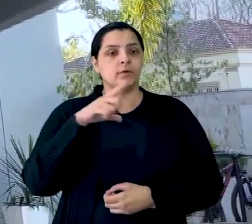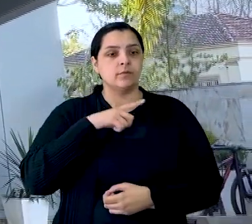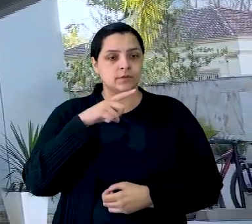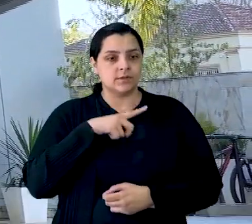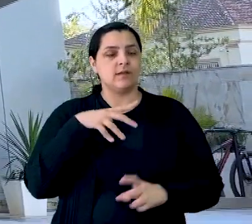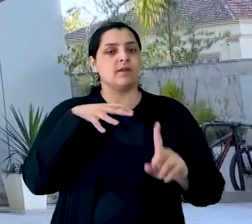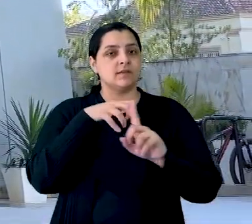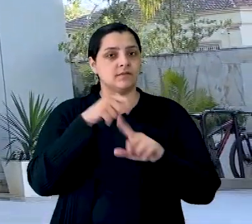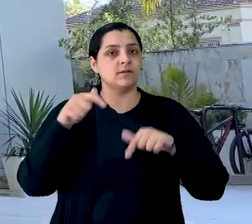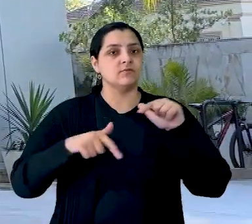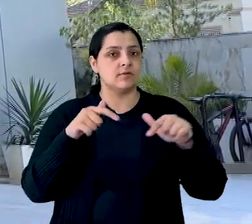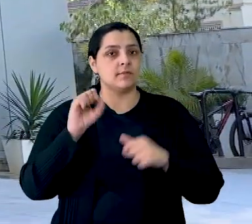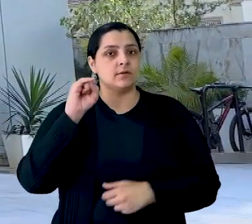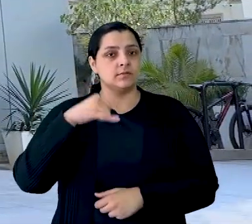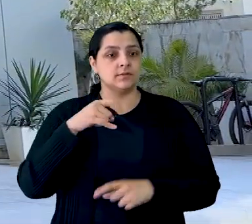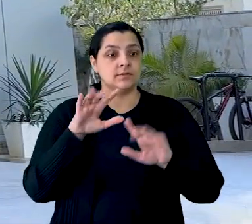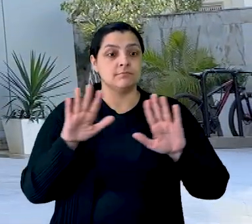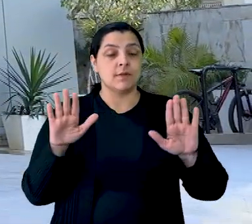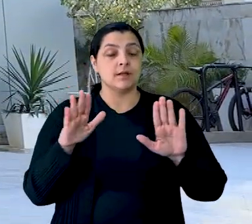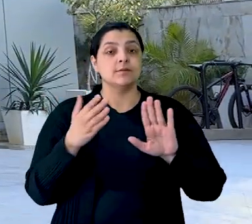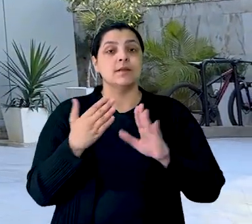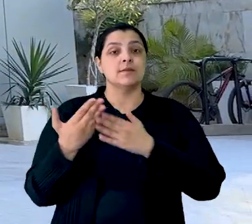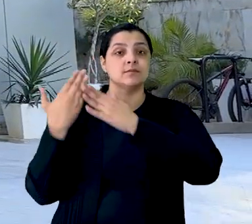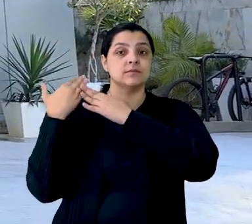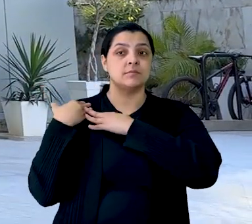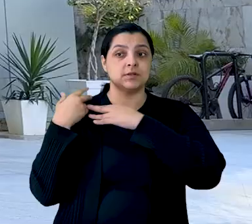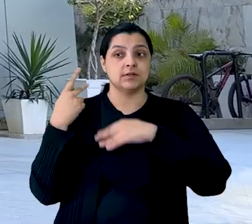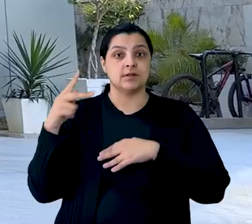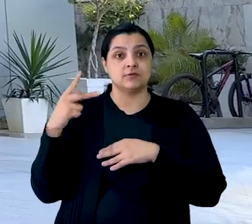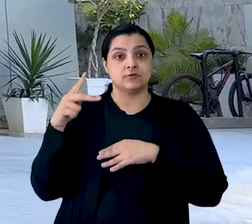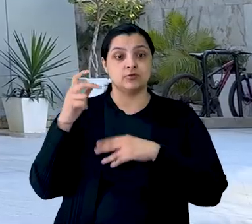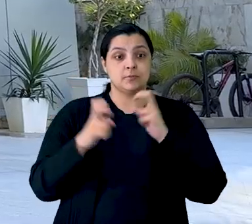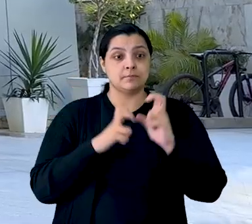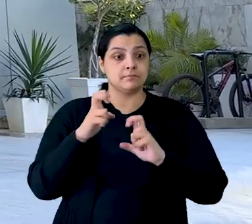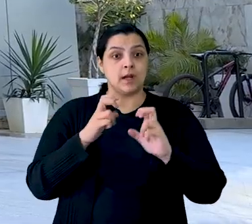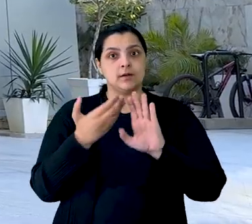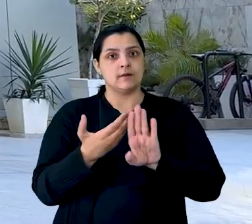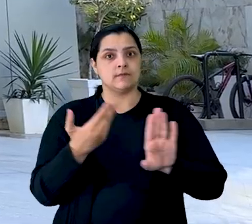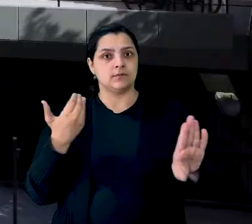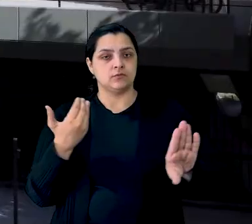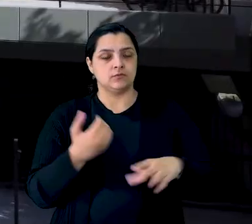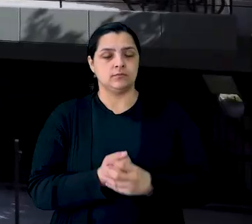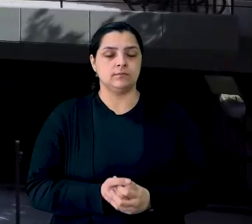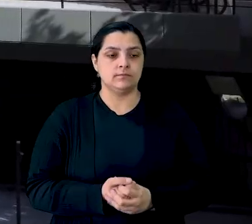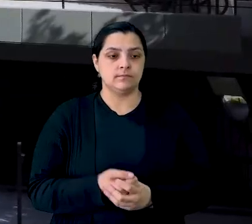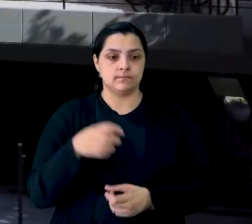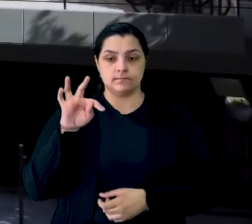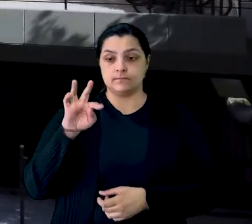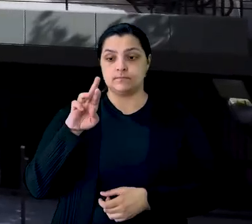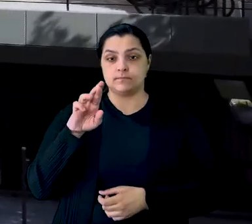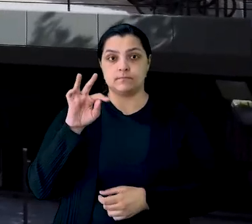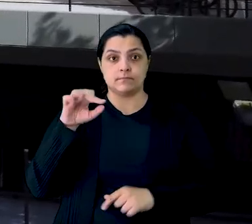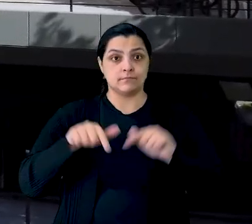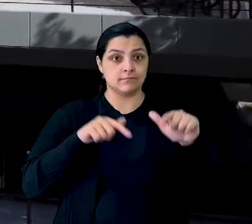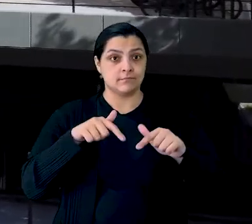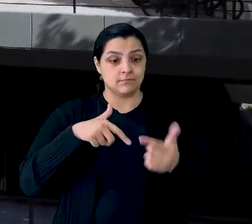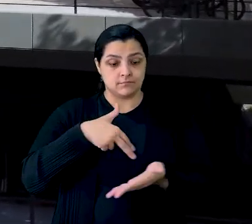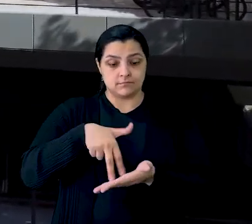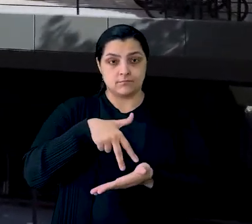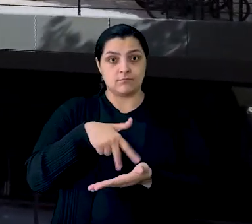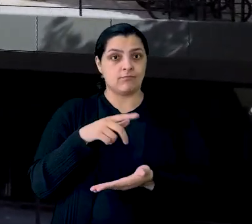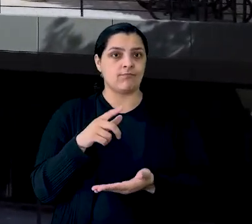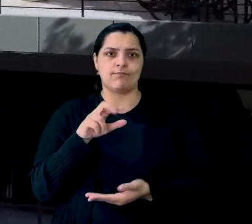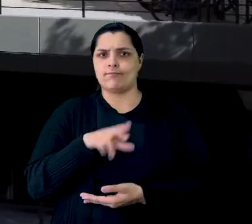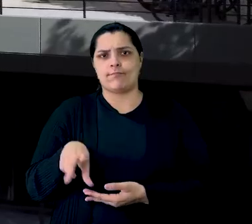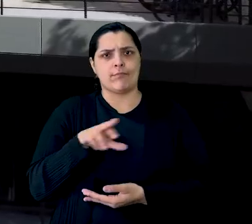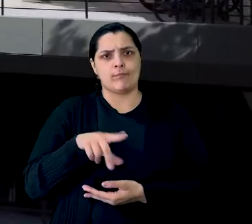reconheceu que houve um acidente de trabalho típico, mas afastou a responsabilidade objetiva do parque. Para o TRT, a atividade de